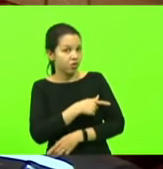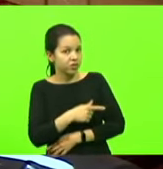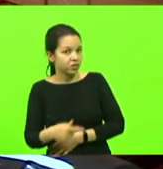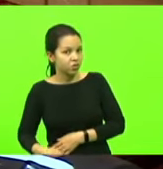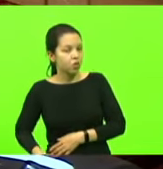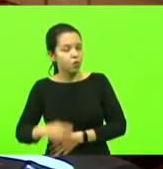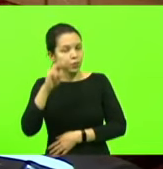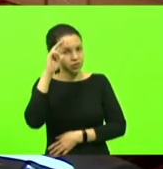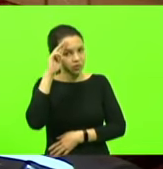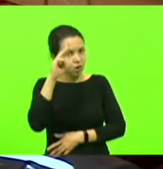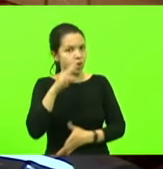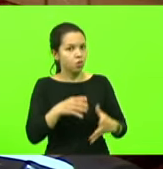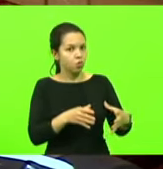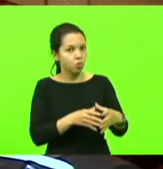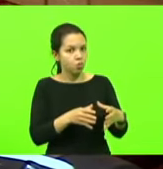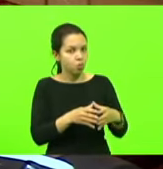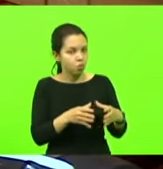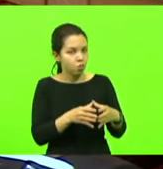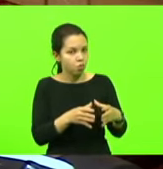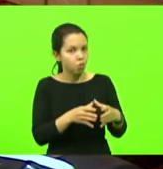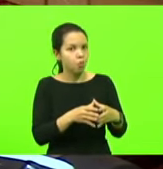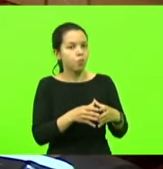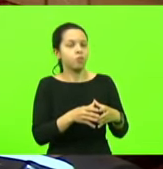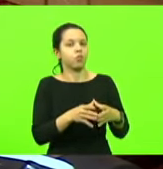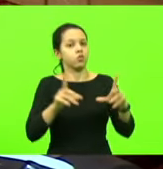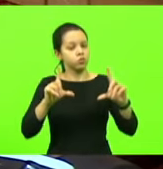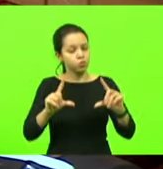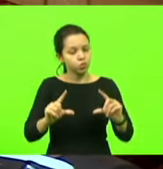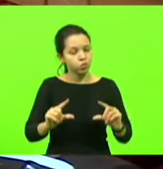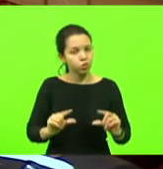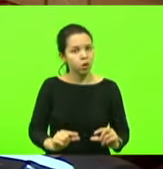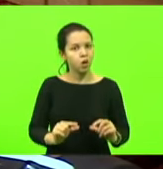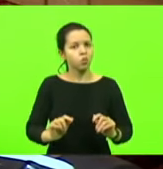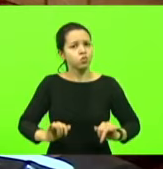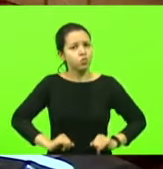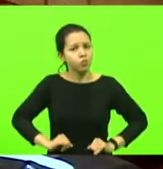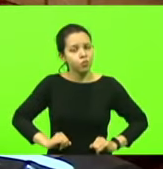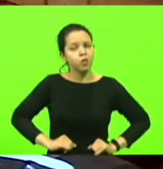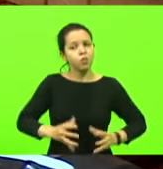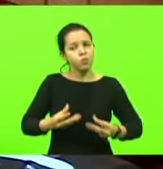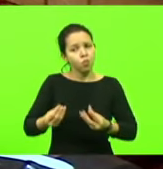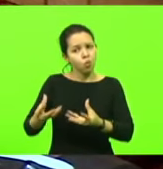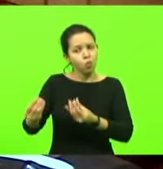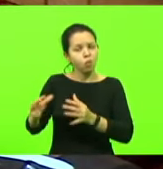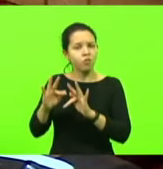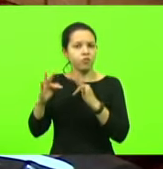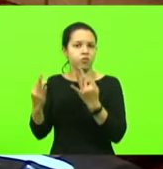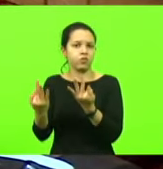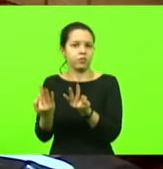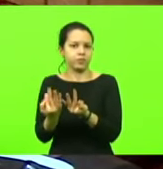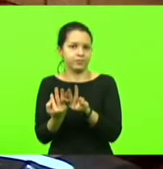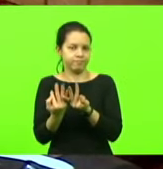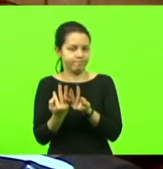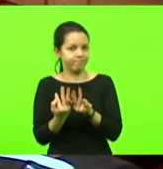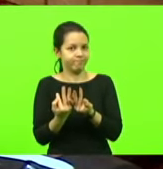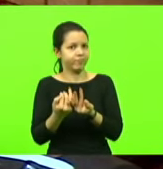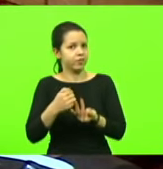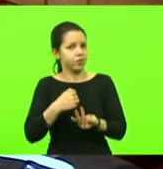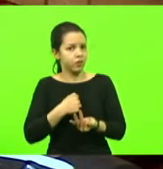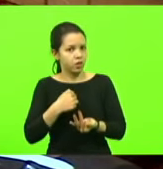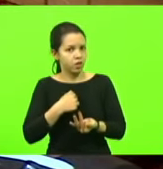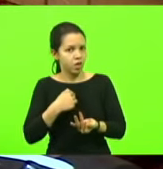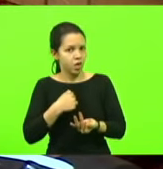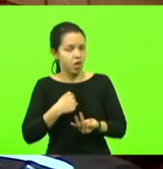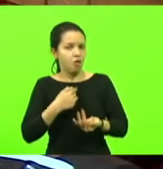com a sua equipe, de minorar o sofrimento de inúmeras famílias. E aí eu nem derrogo as condições